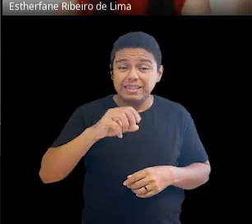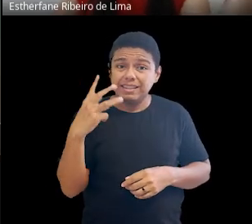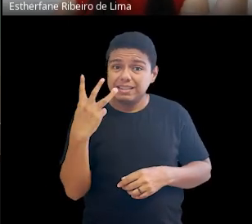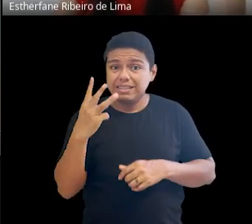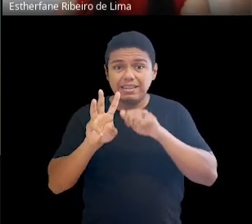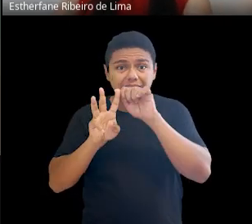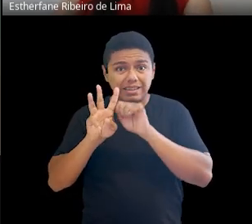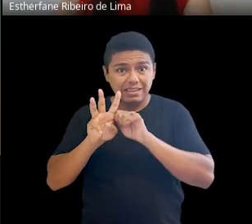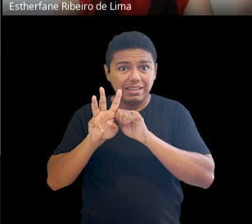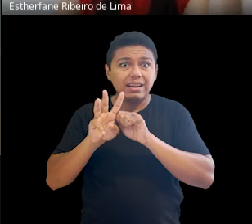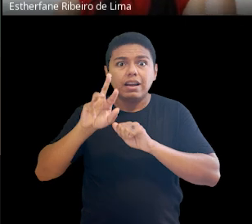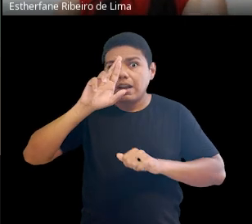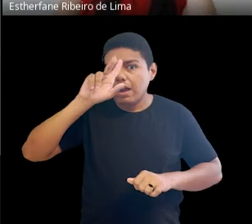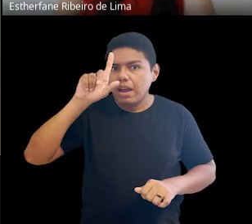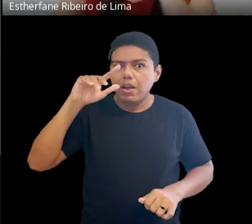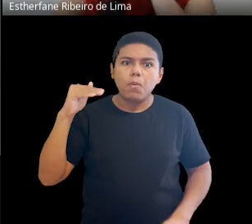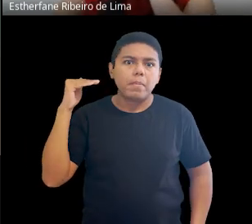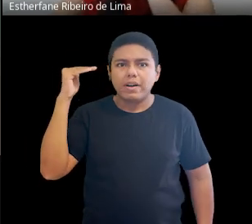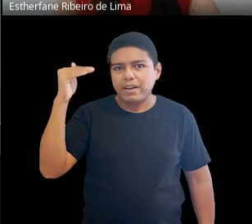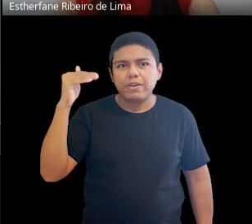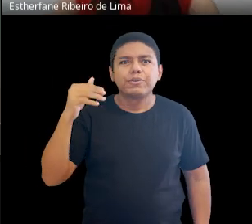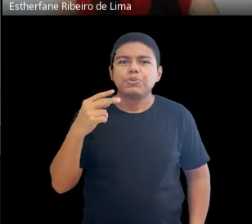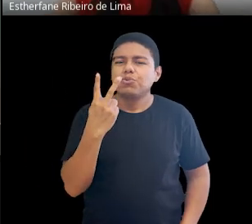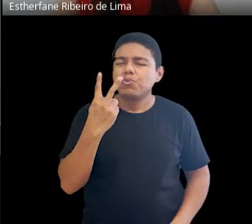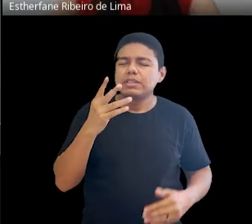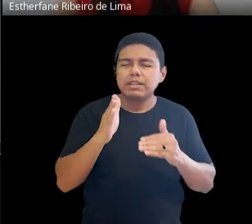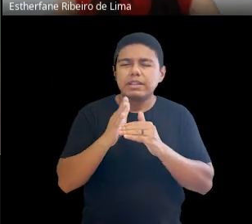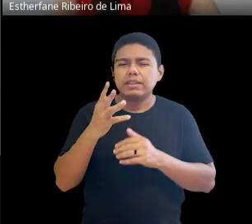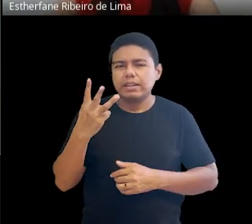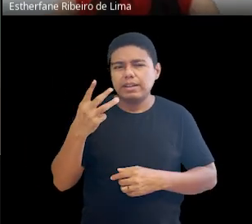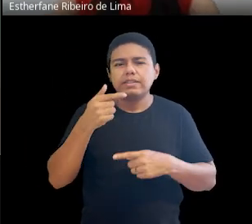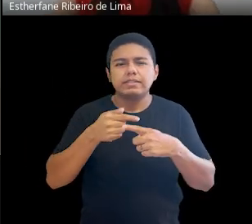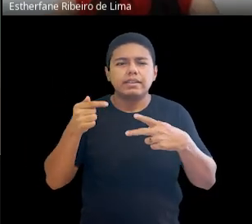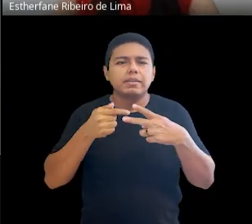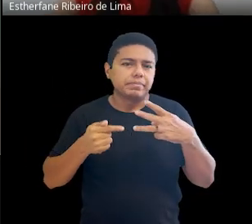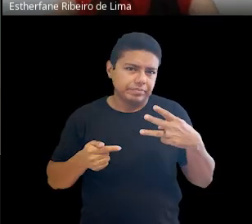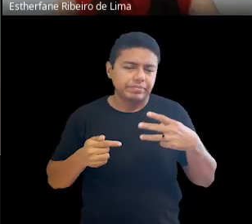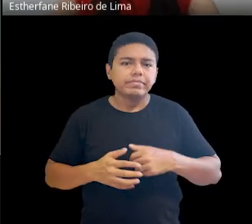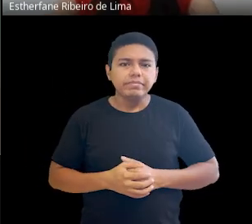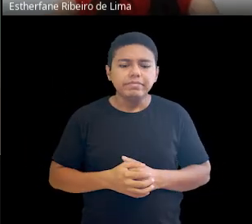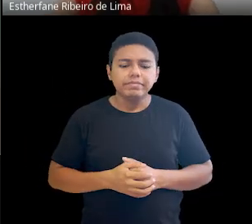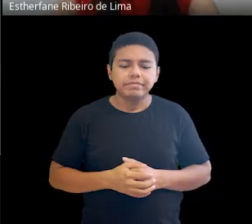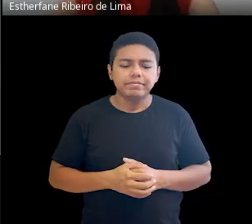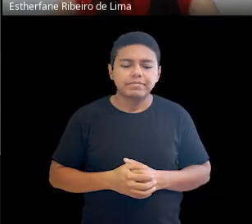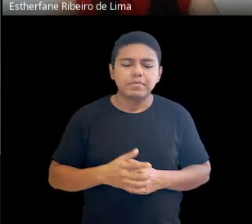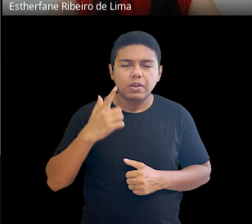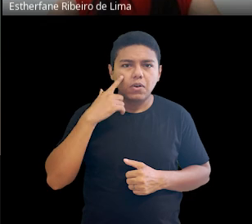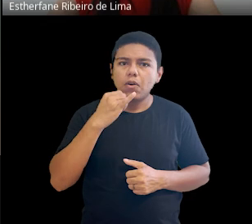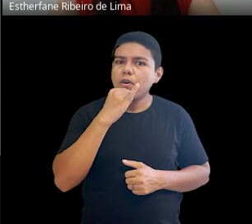trimestre, pode ser um erro maior, de 2 a 3 semanas. A data da última menstruação foi o dia 4/2. E